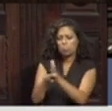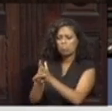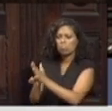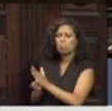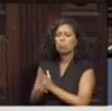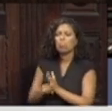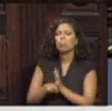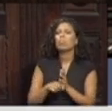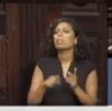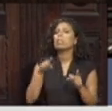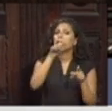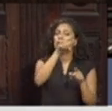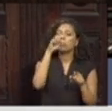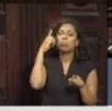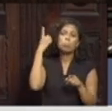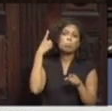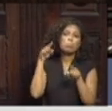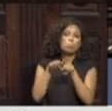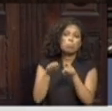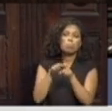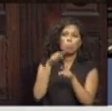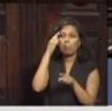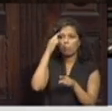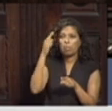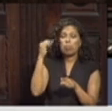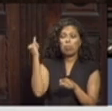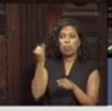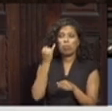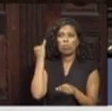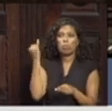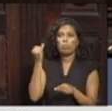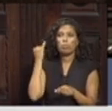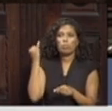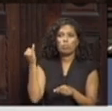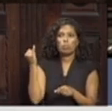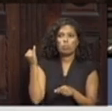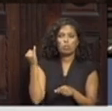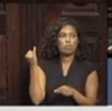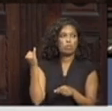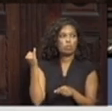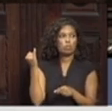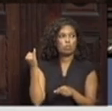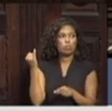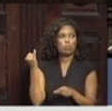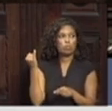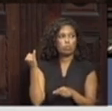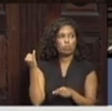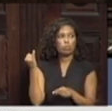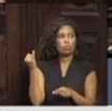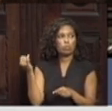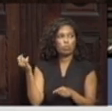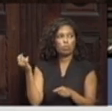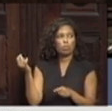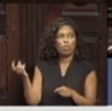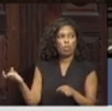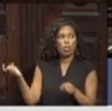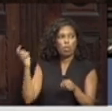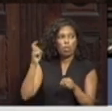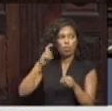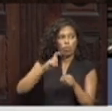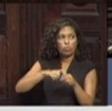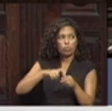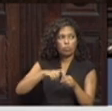solução precisa ser dada e vejo com dificuldade a possibilidade de municipalização do prédio e a tomada de